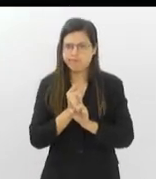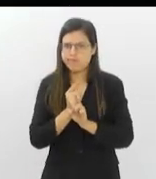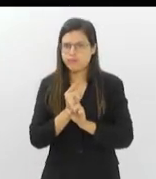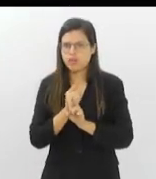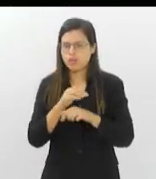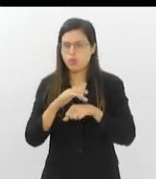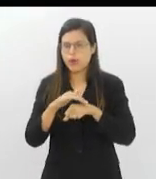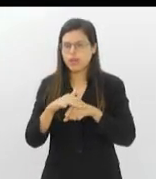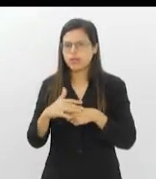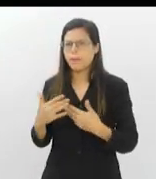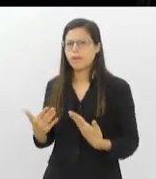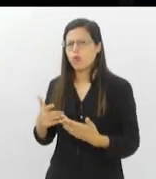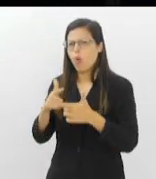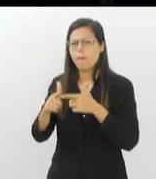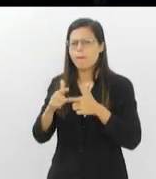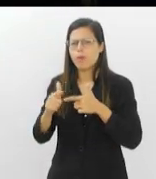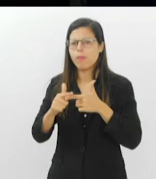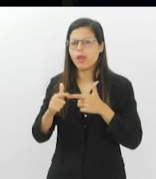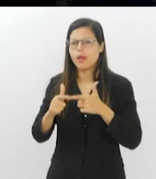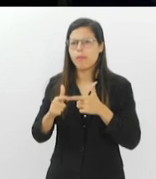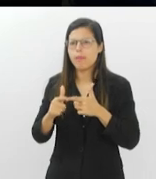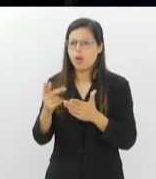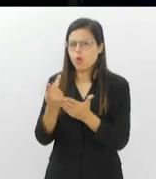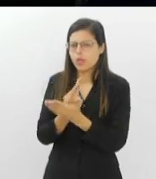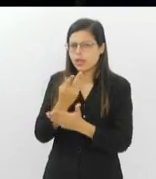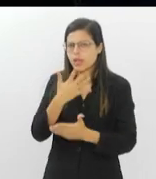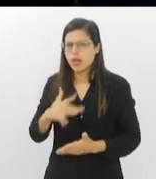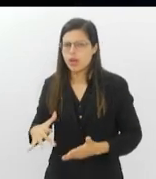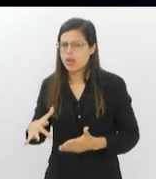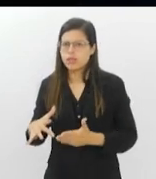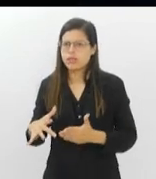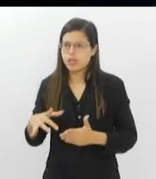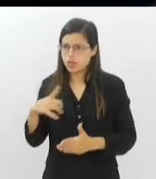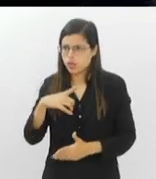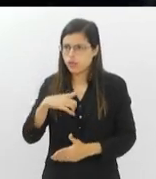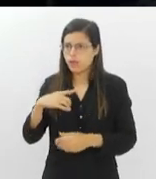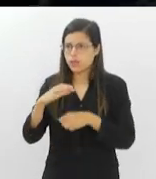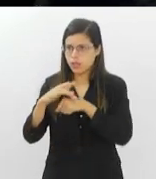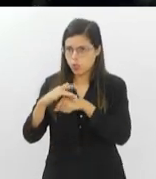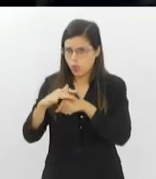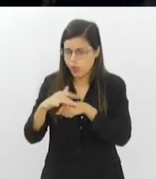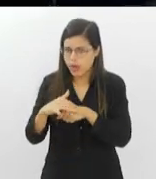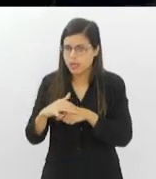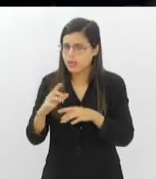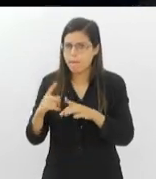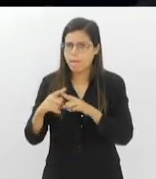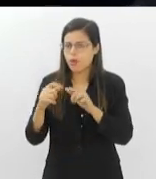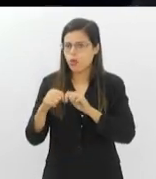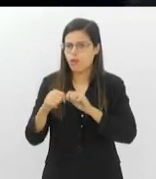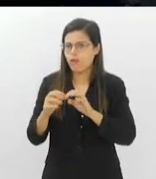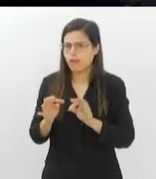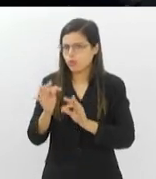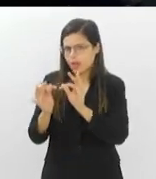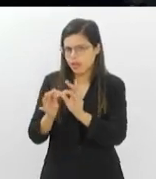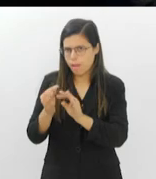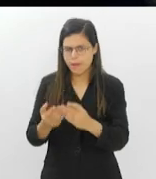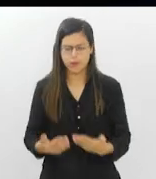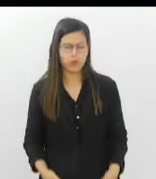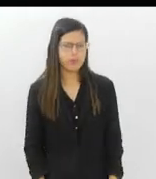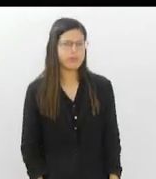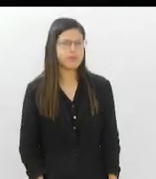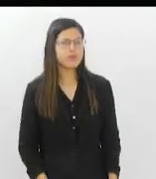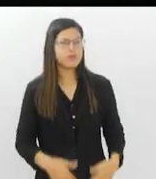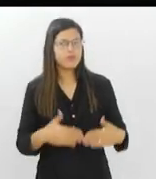podem ser causados aí na criança que não fizer esse tratamento? Tiver essa doença detectada aí no teste do pezinho, né, e não realizar o tratamento?